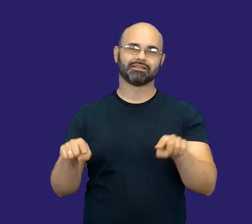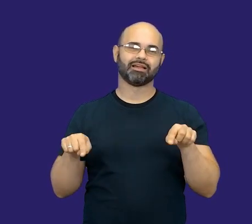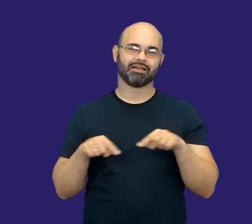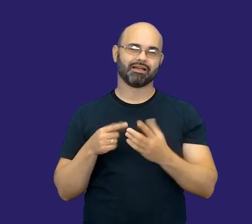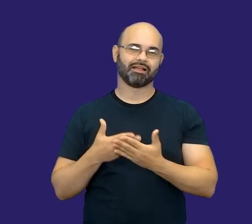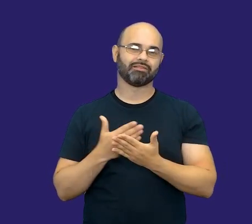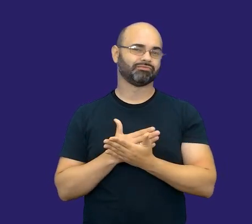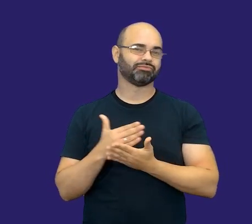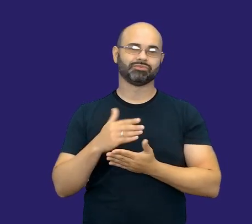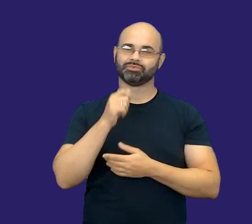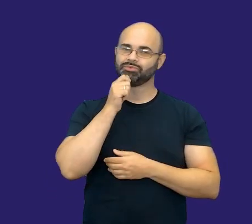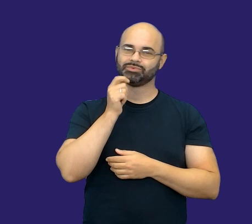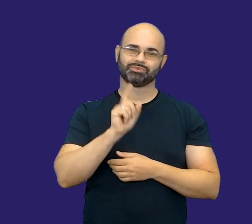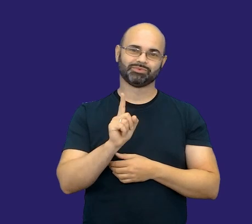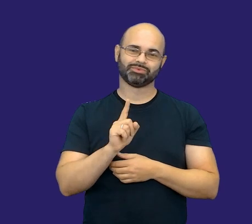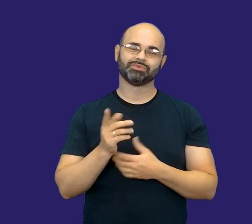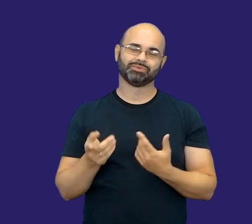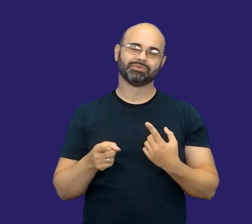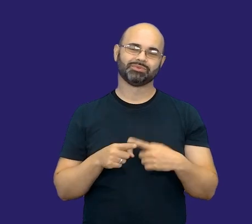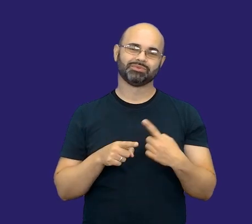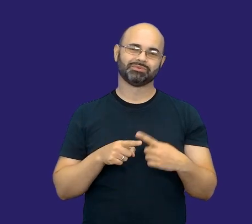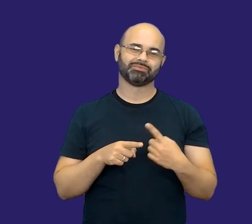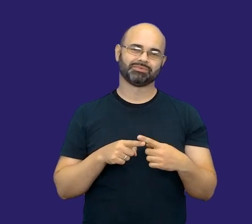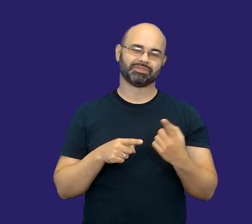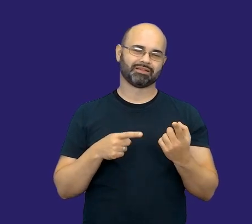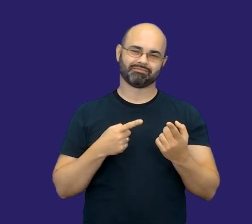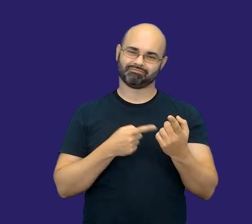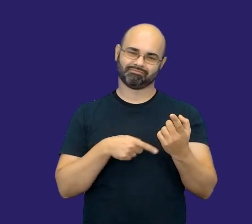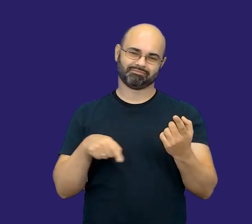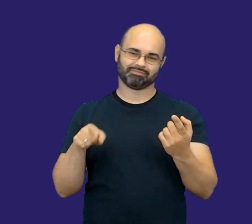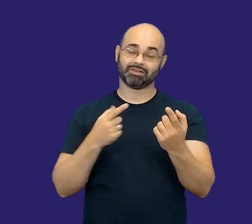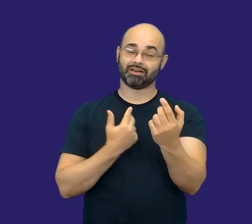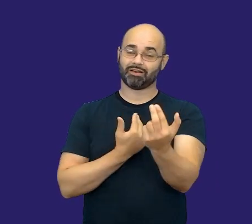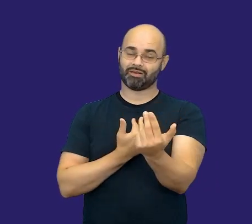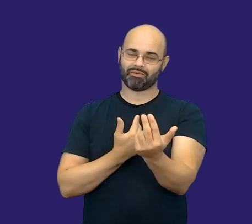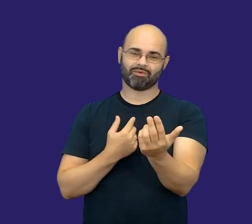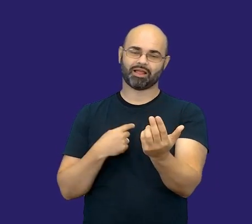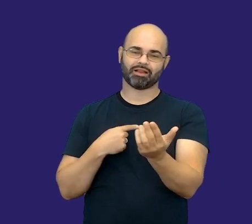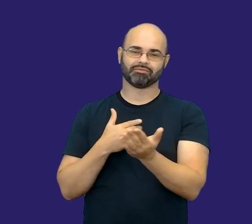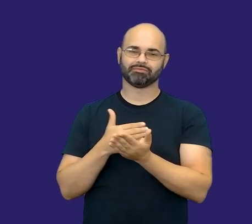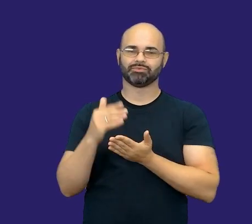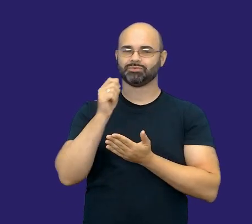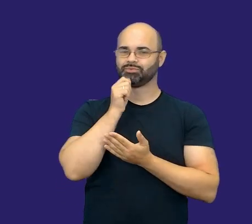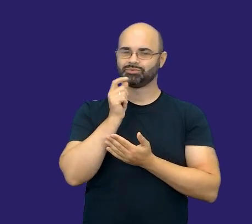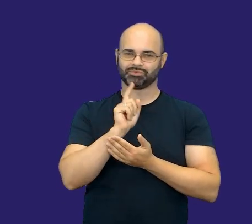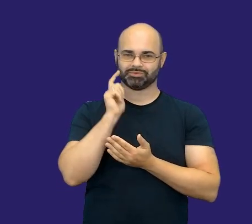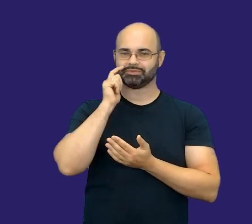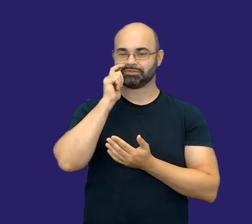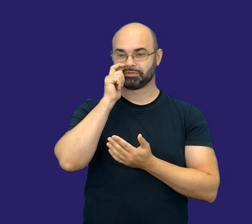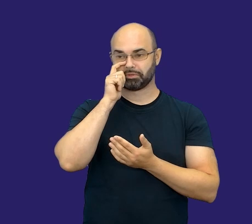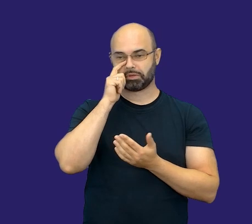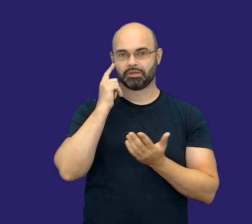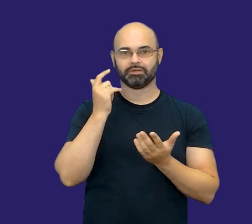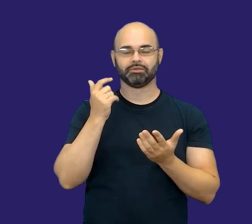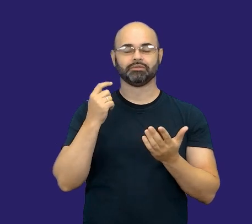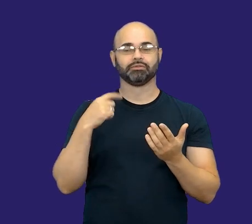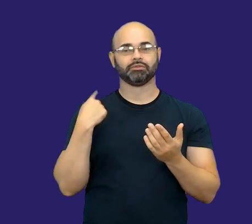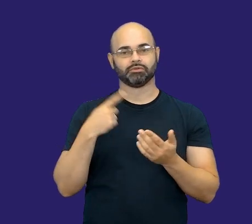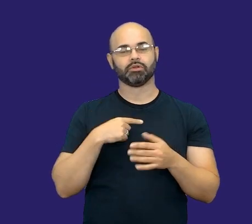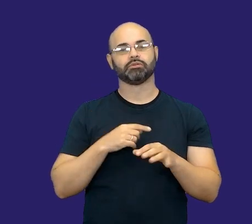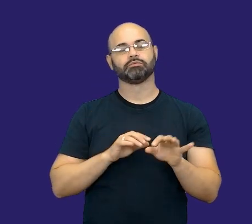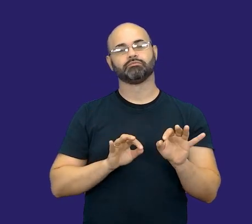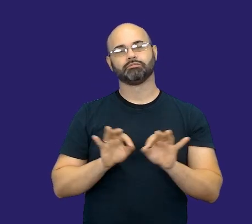como vocês, eu também não a iniciei, e isso não é por acaso, né? Nós fazemos